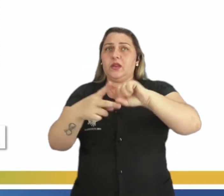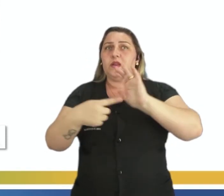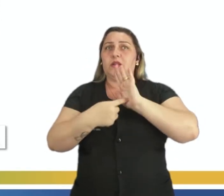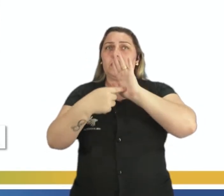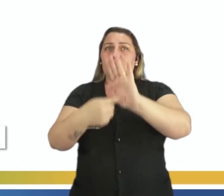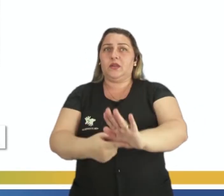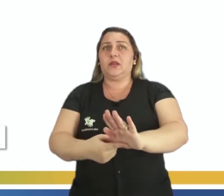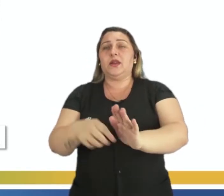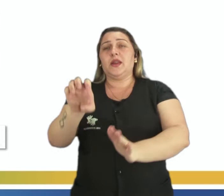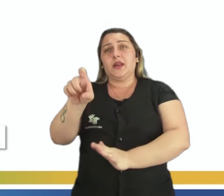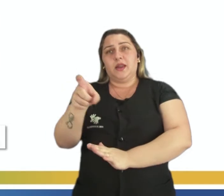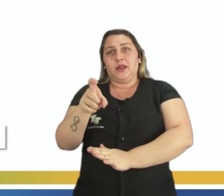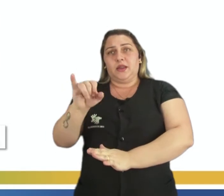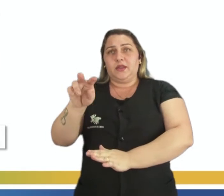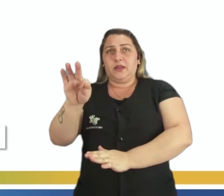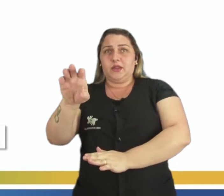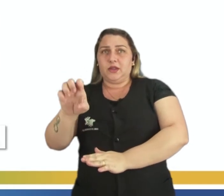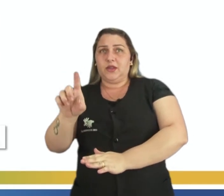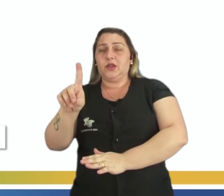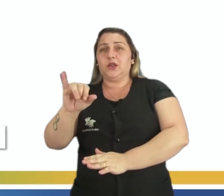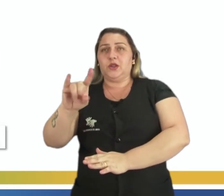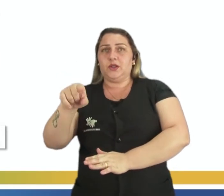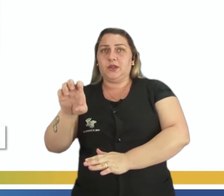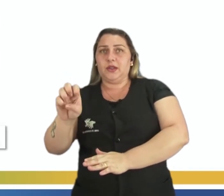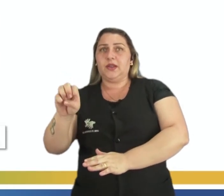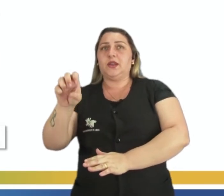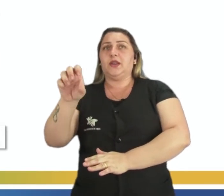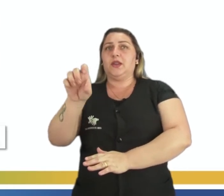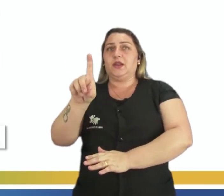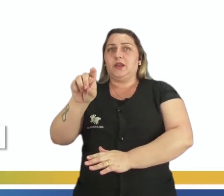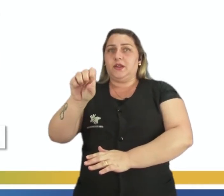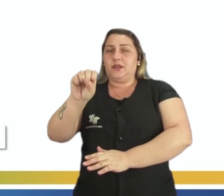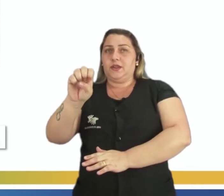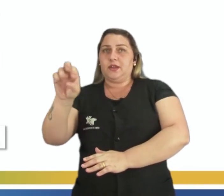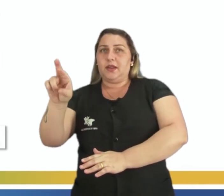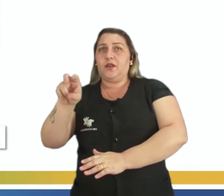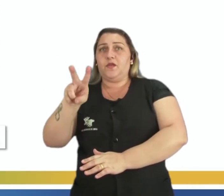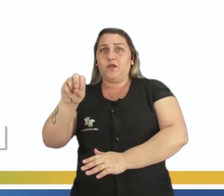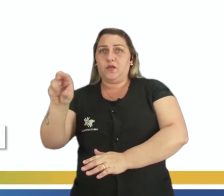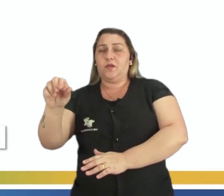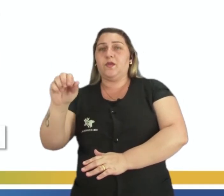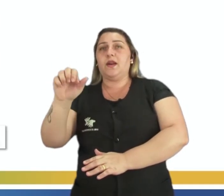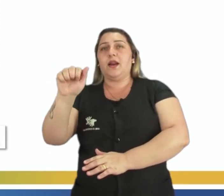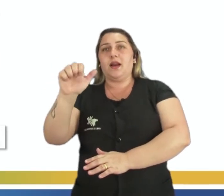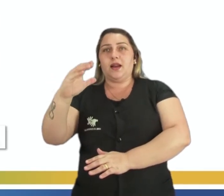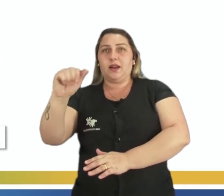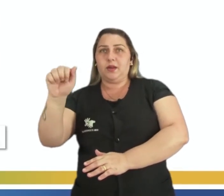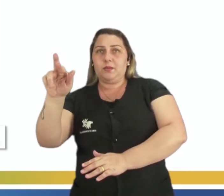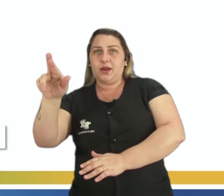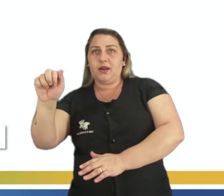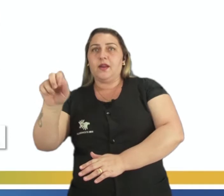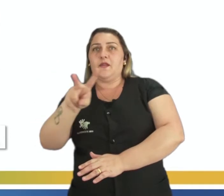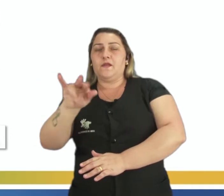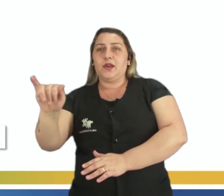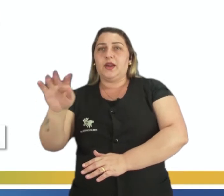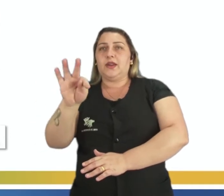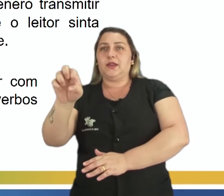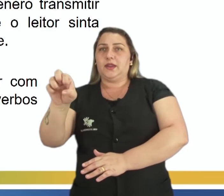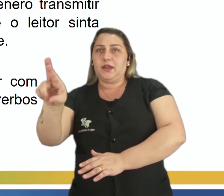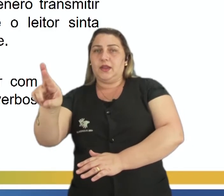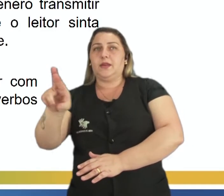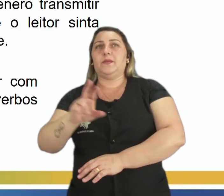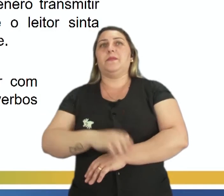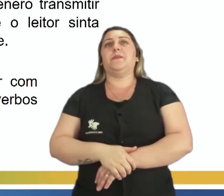são existe, dizem, disser, vou, acabar, vai e ter.